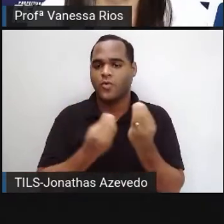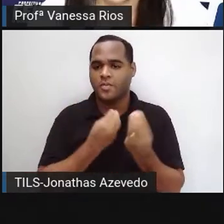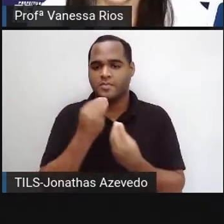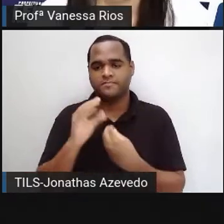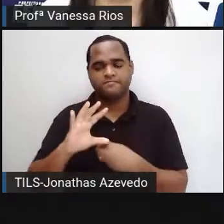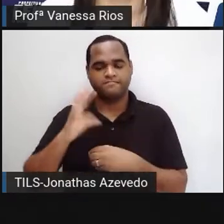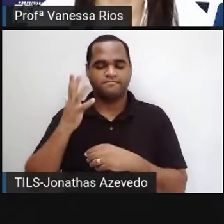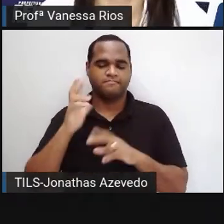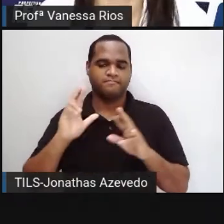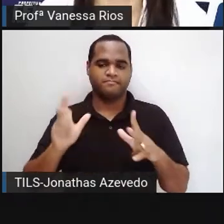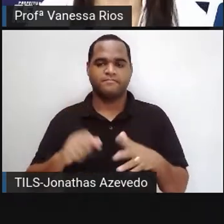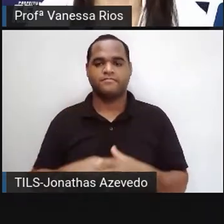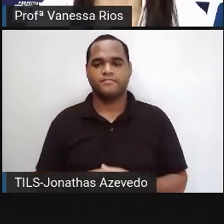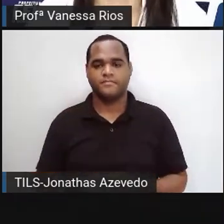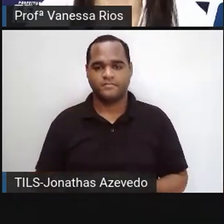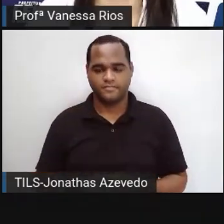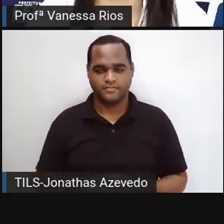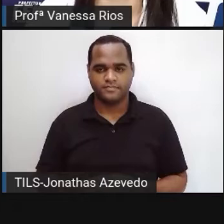momentos separados.